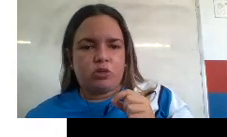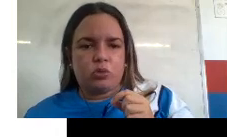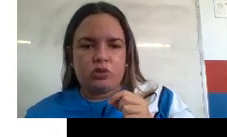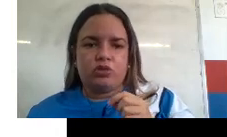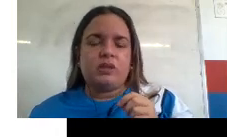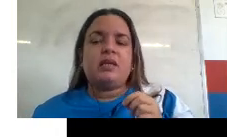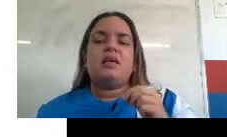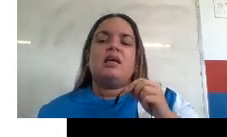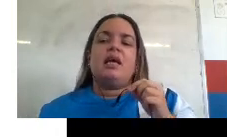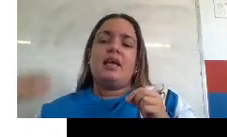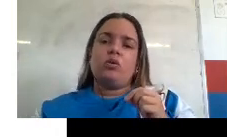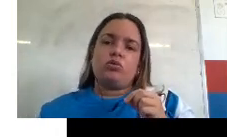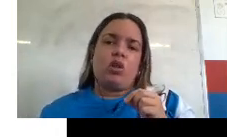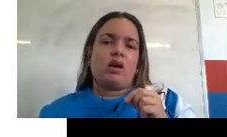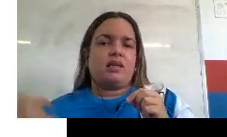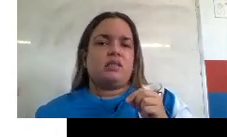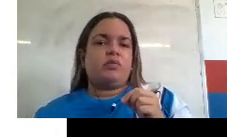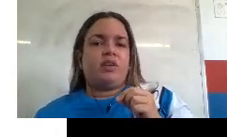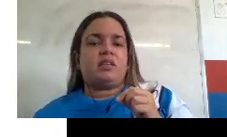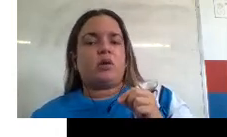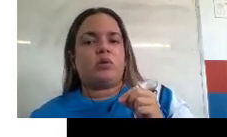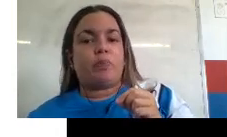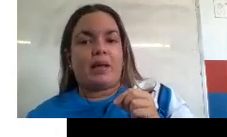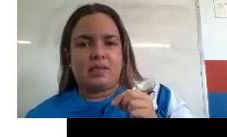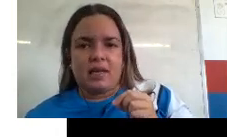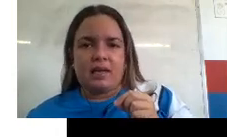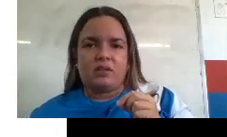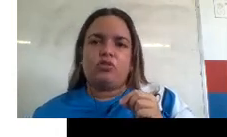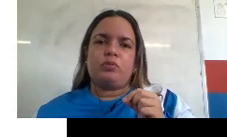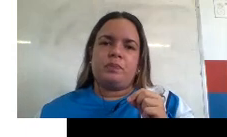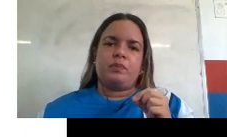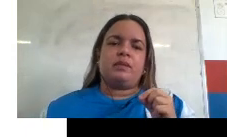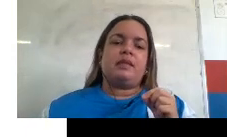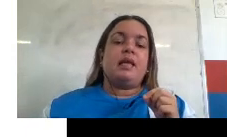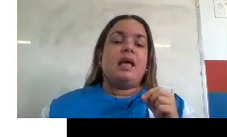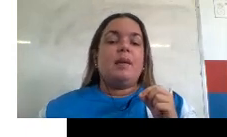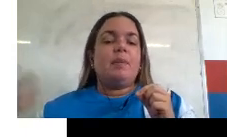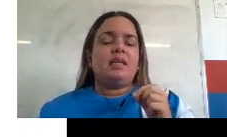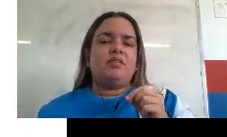essas pessoas. Em alguns locais são feitas algumas passeatas,